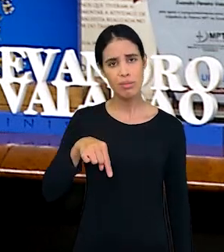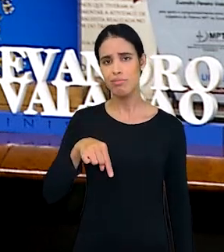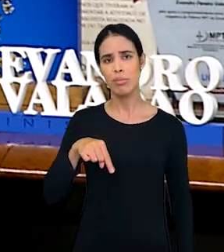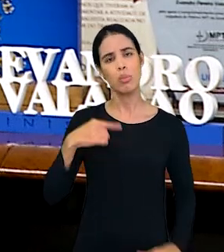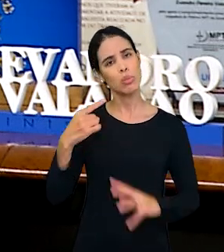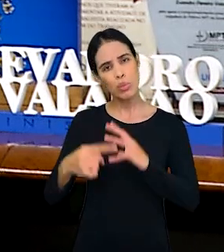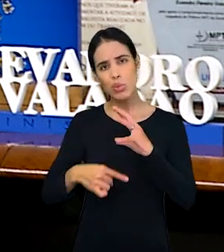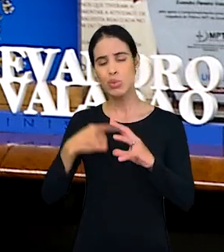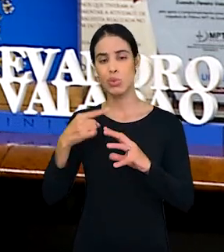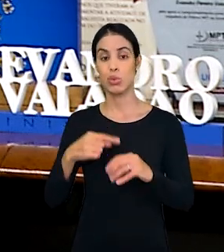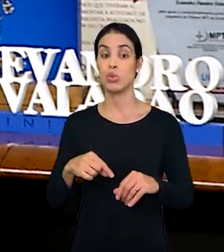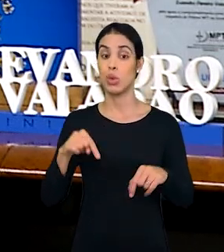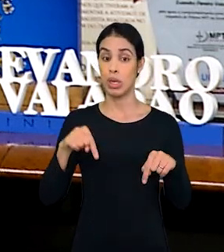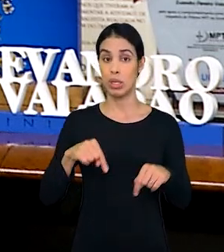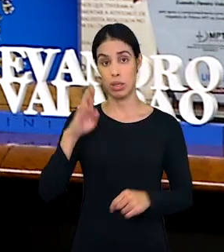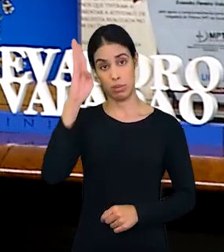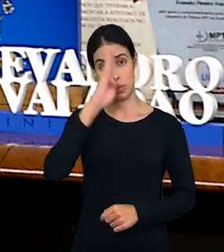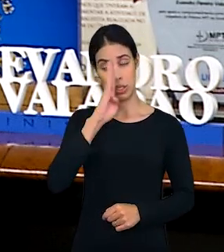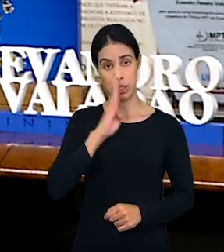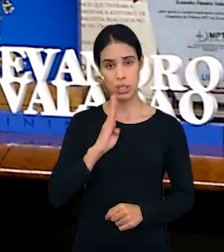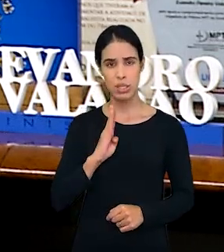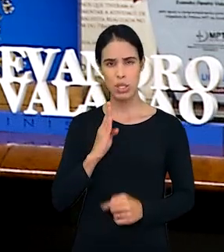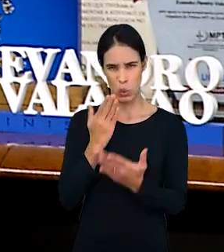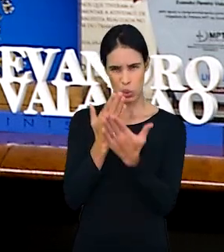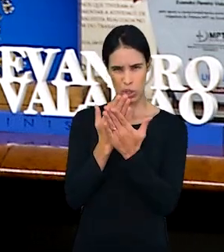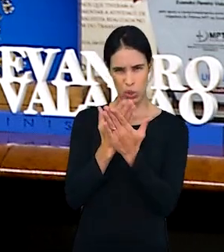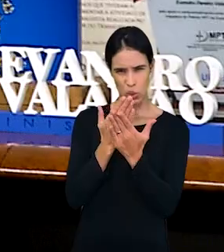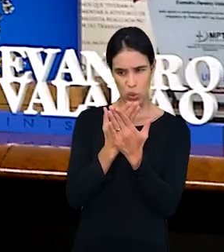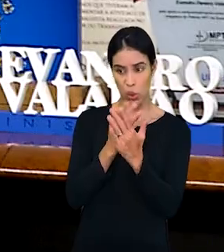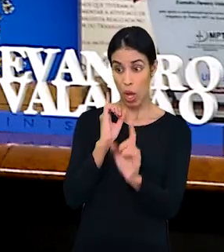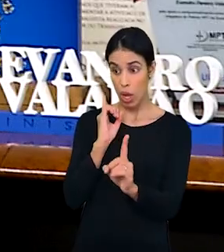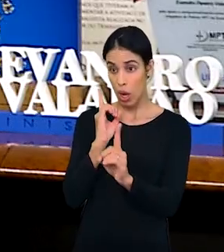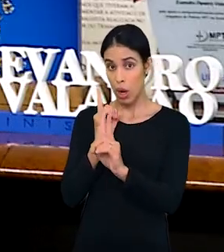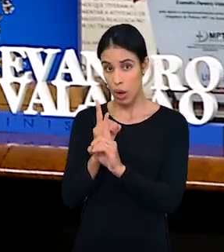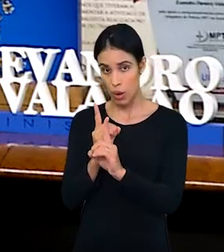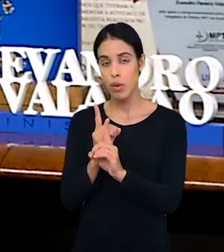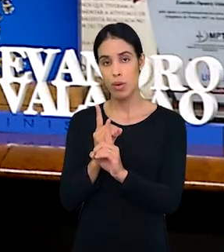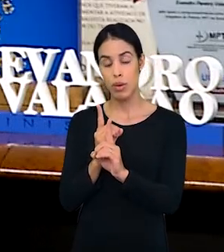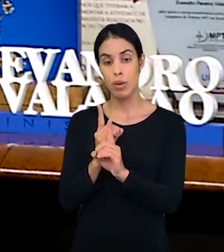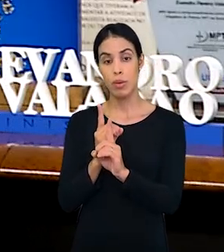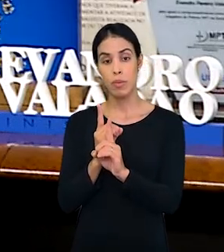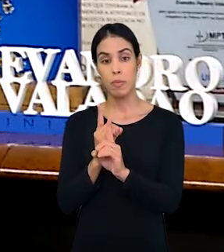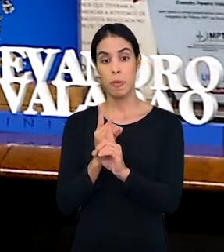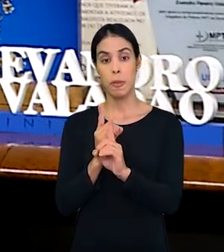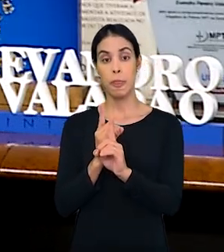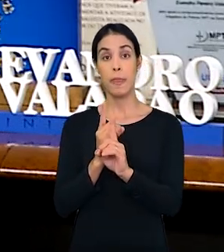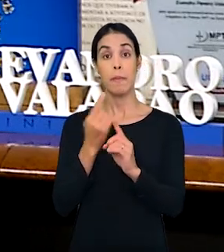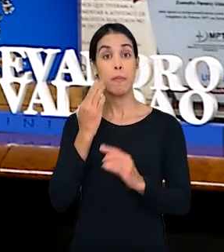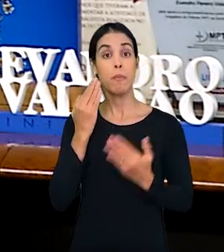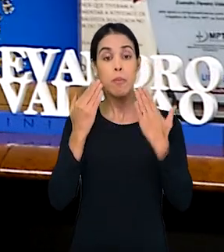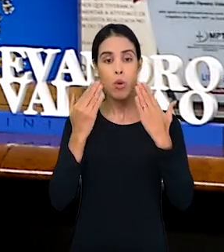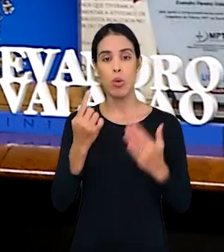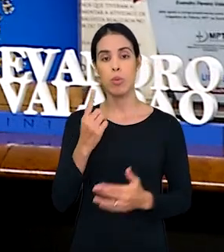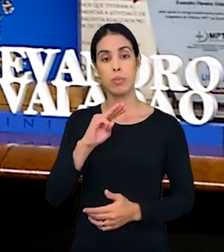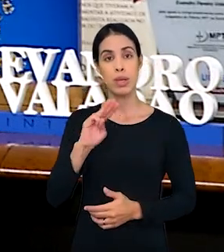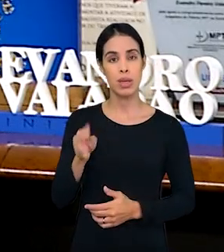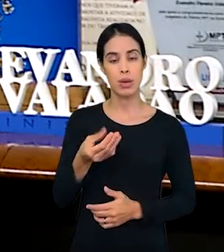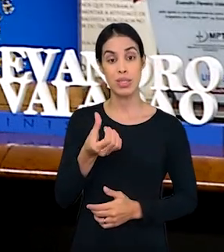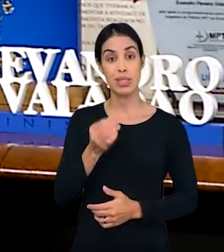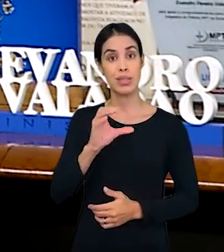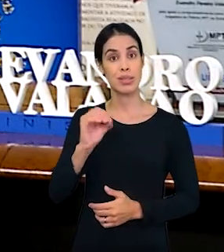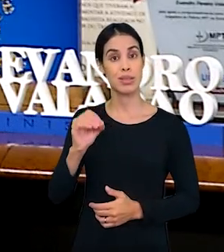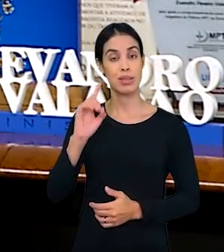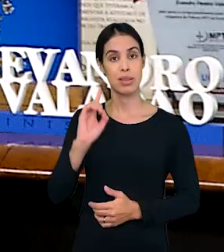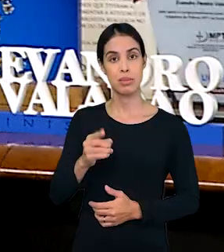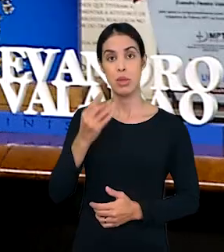mundo. Hoje no Brasil, os últimos dados nos mostram que temos